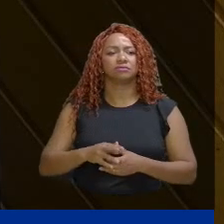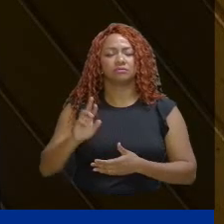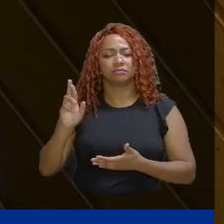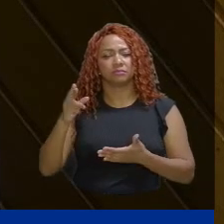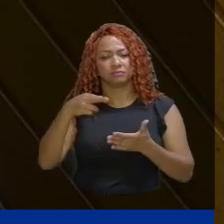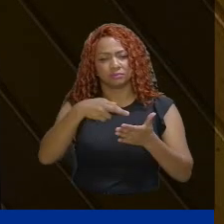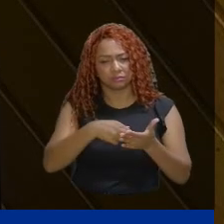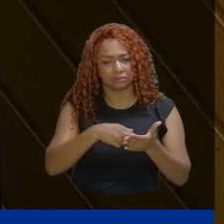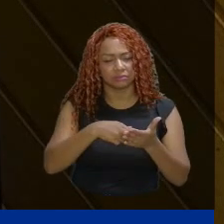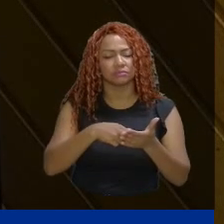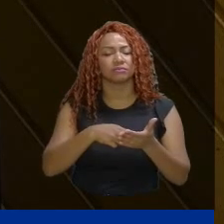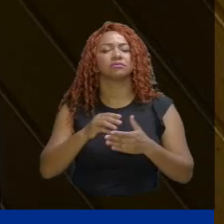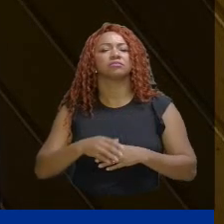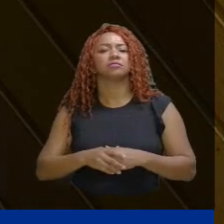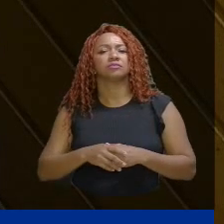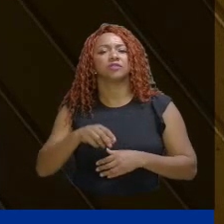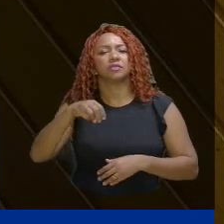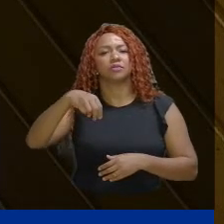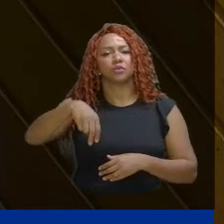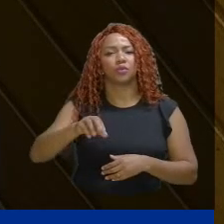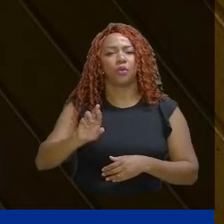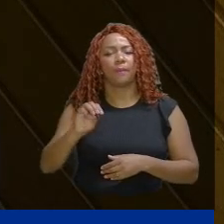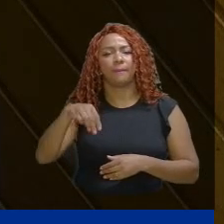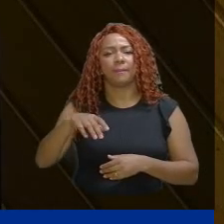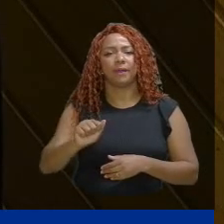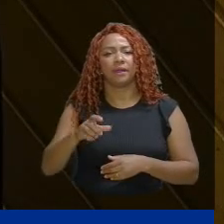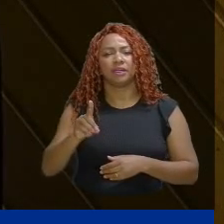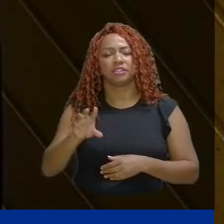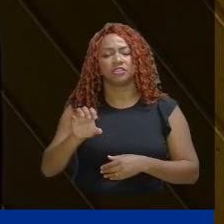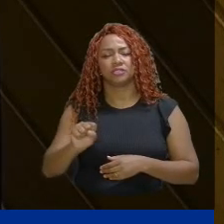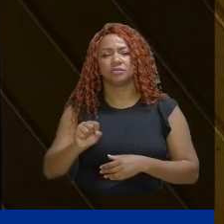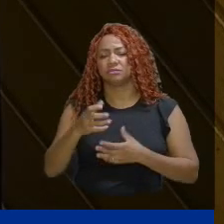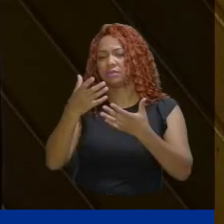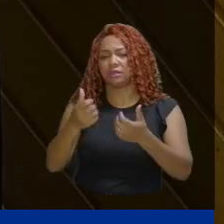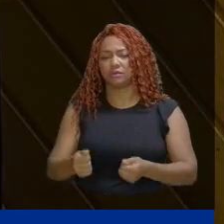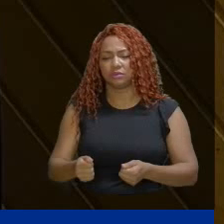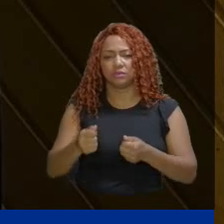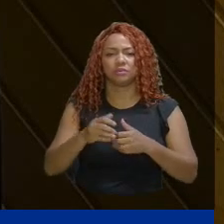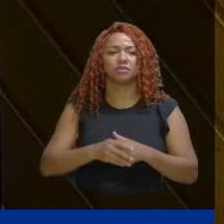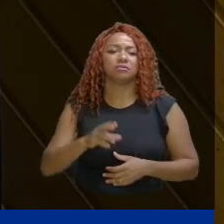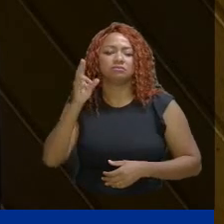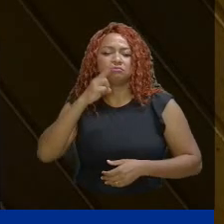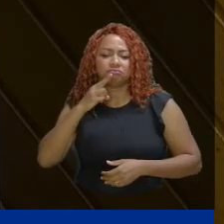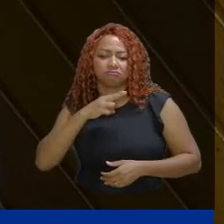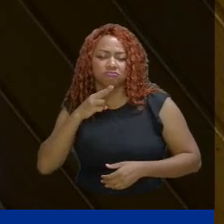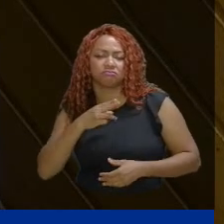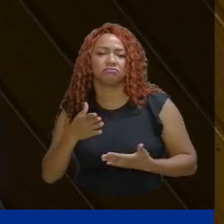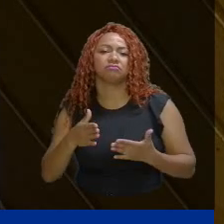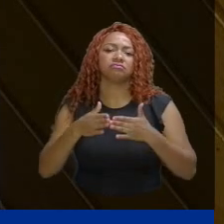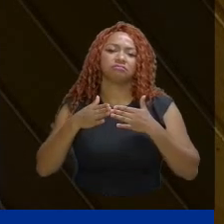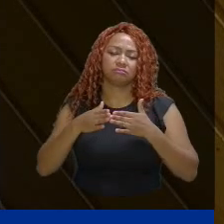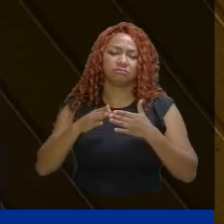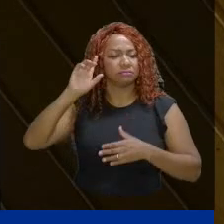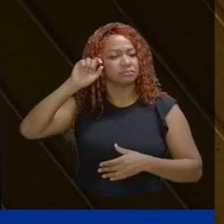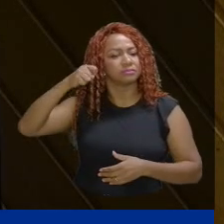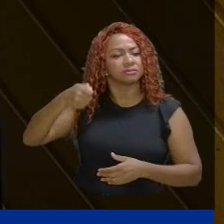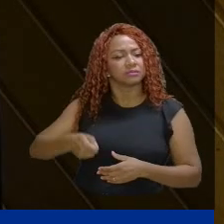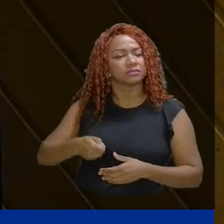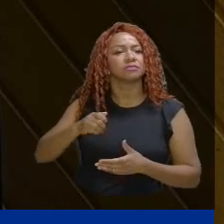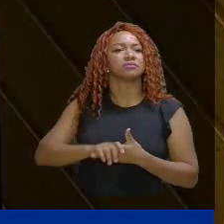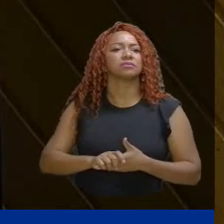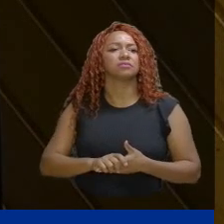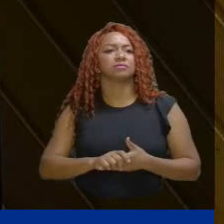caso, juiz Normande Souza, indeferiu a tutela de urgência pleiteada. Em sua decisão, fundamentou a ausência